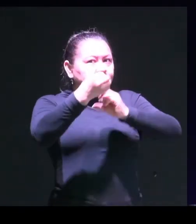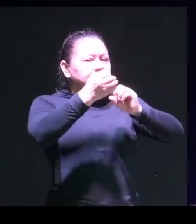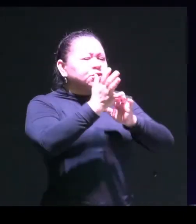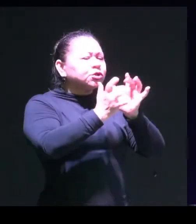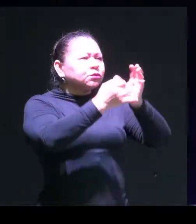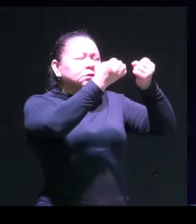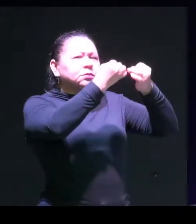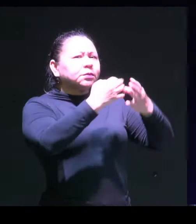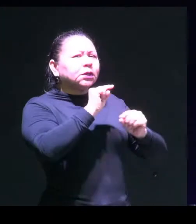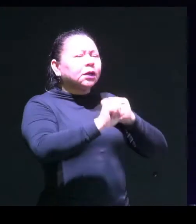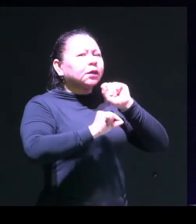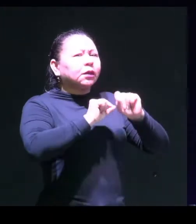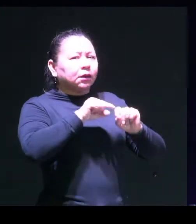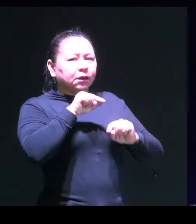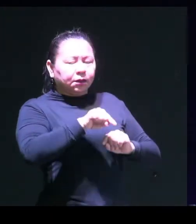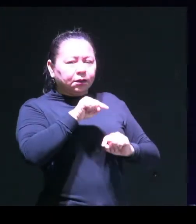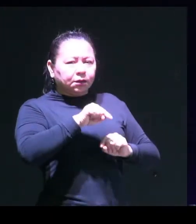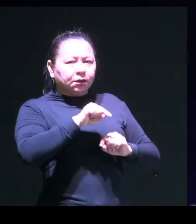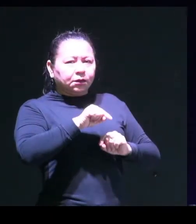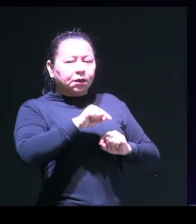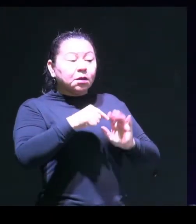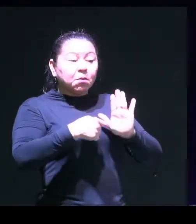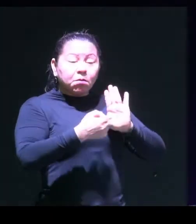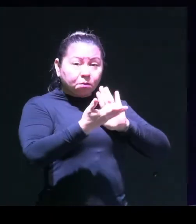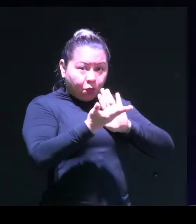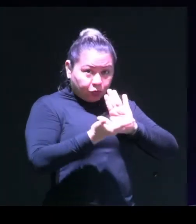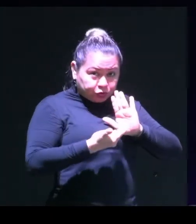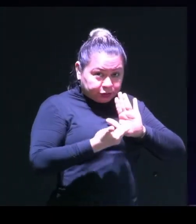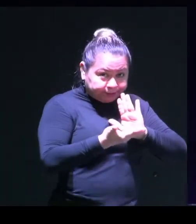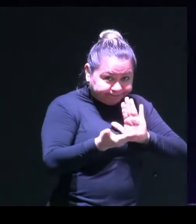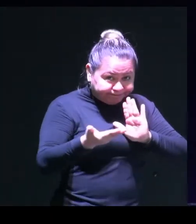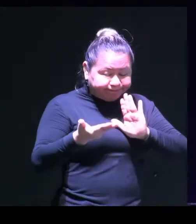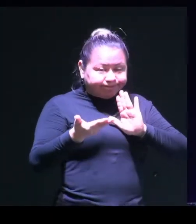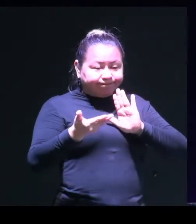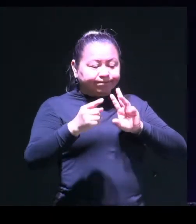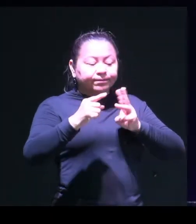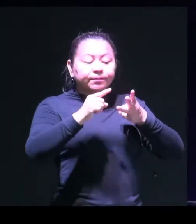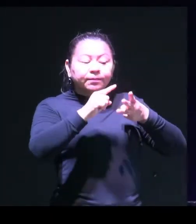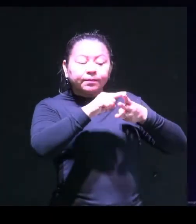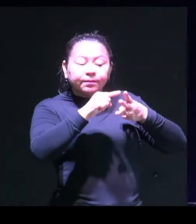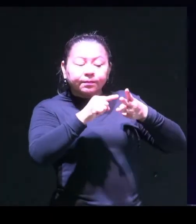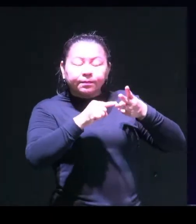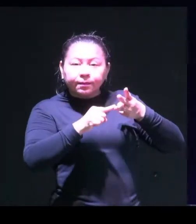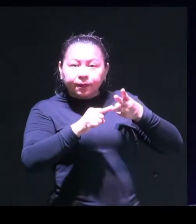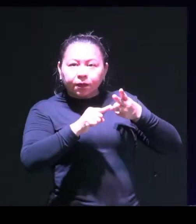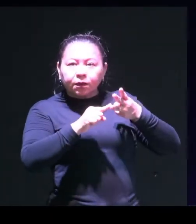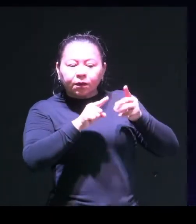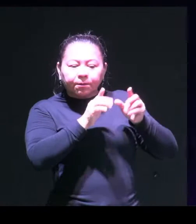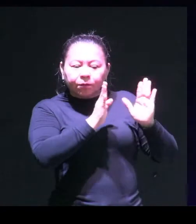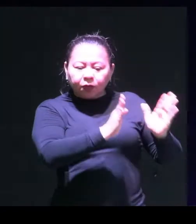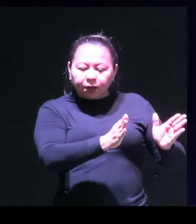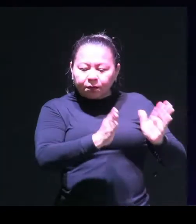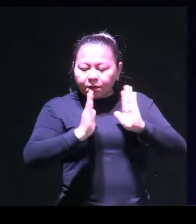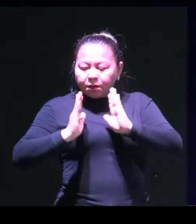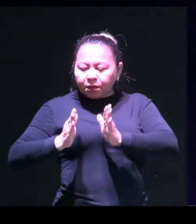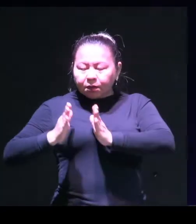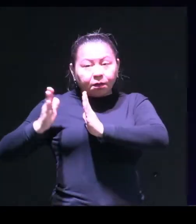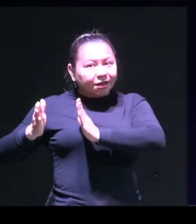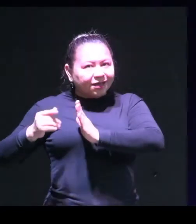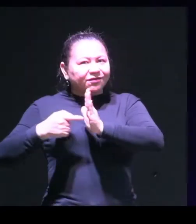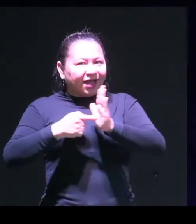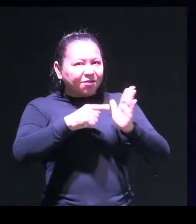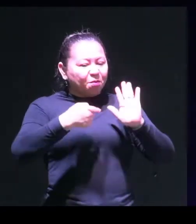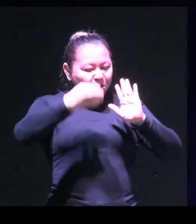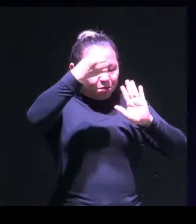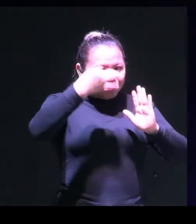Jesus, ele cita ali 3 indicadores de tempo. Ele está falando da